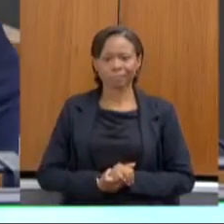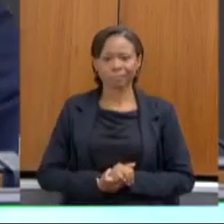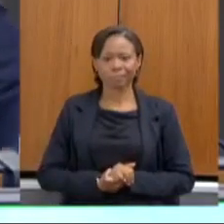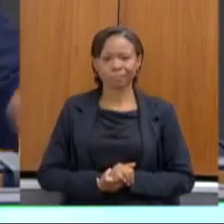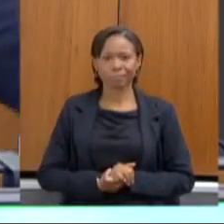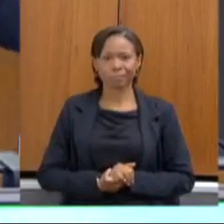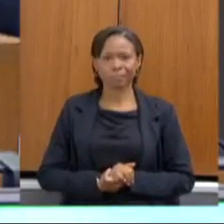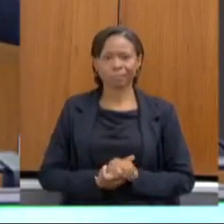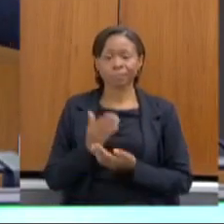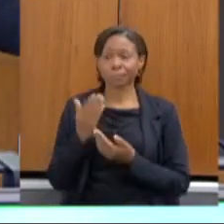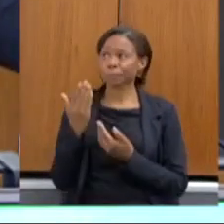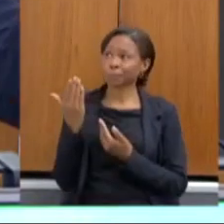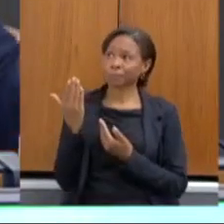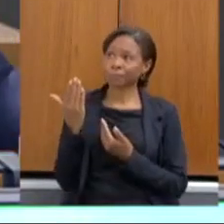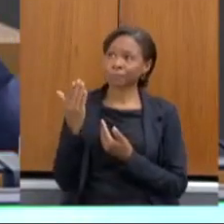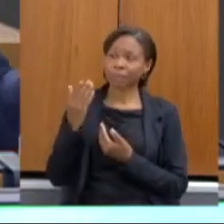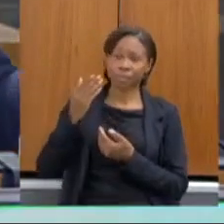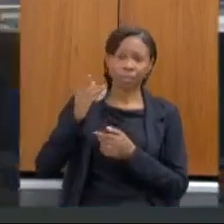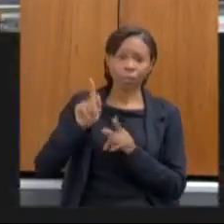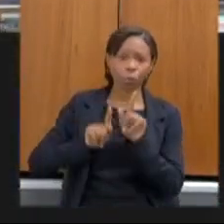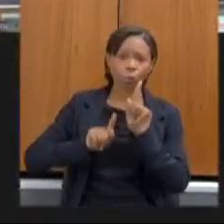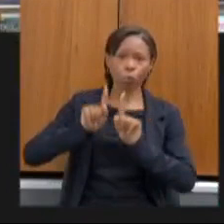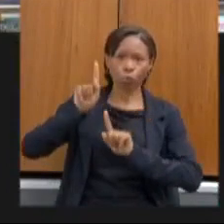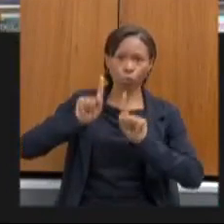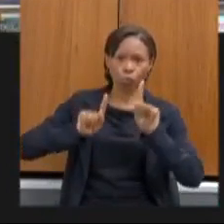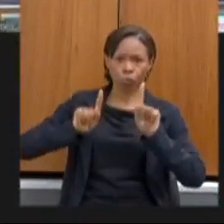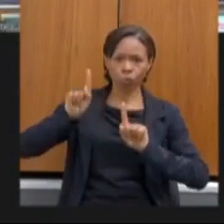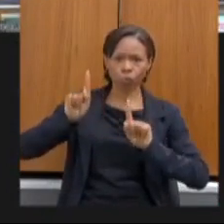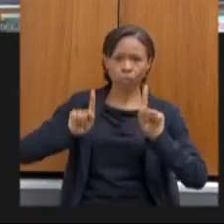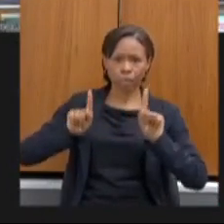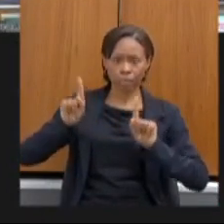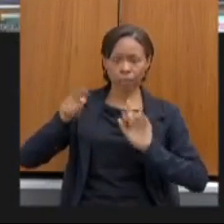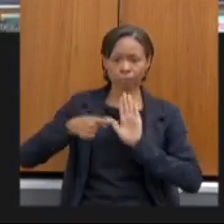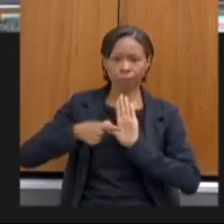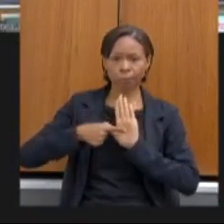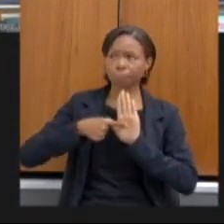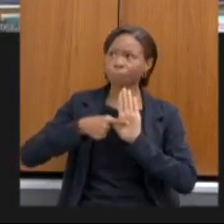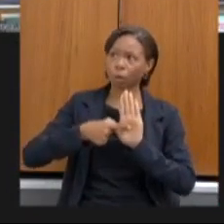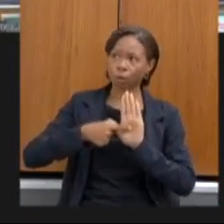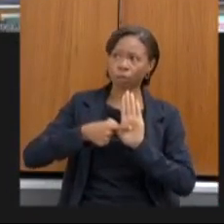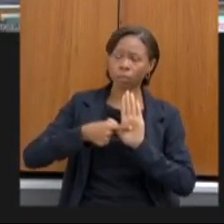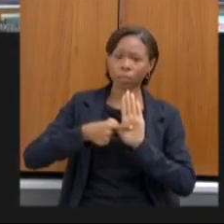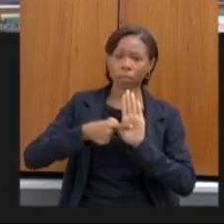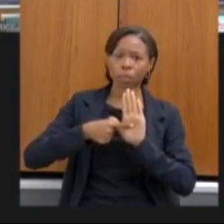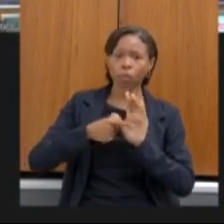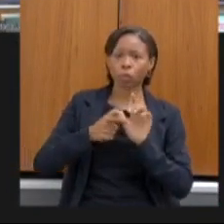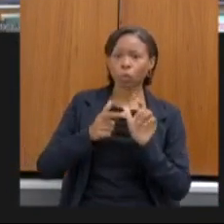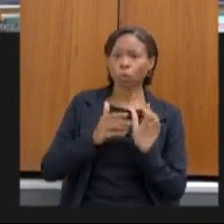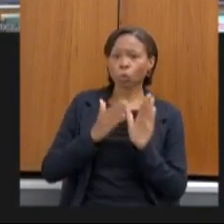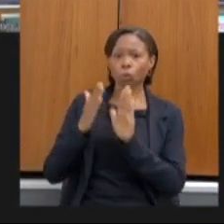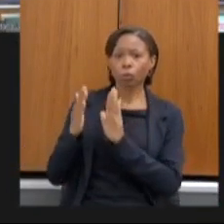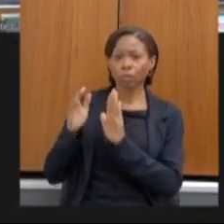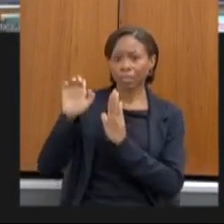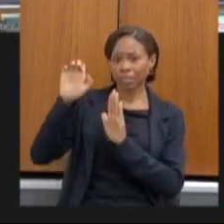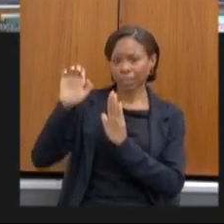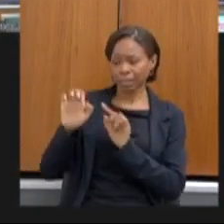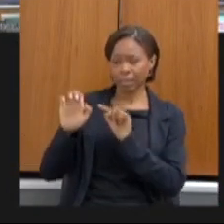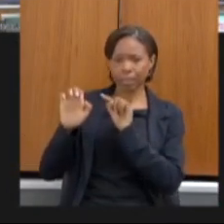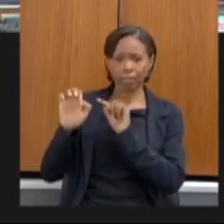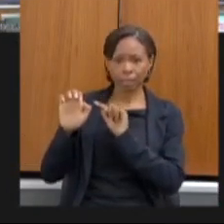a ave nós temos um gráfico que mostra o seguinte é da esquerda para direita